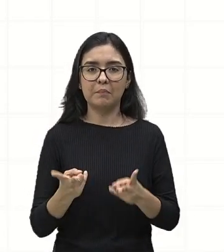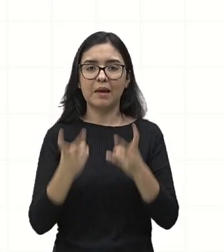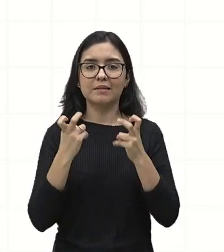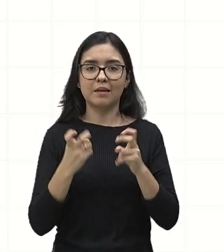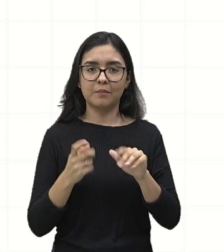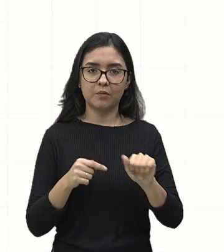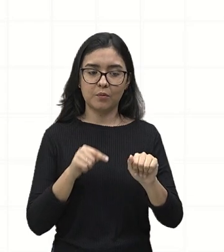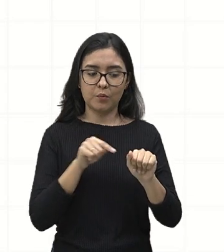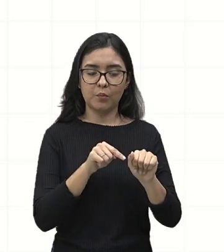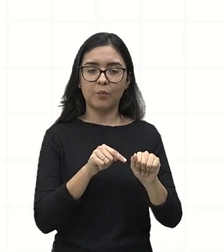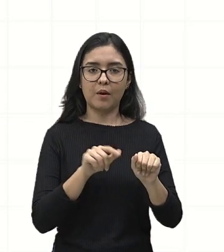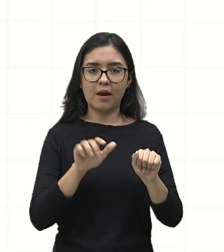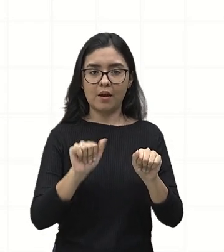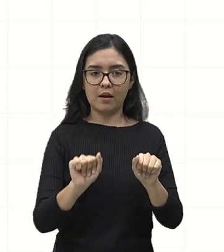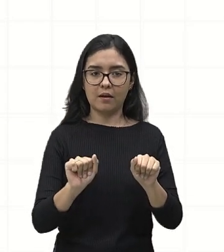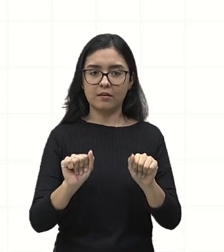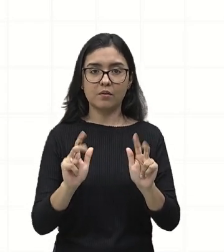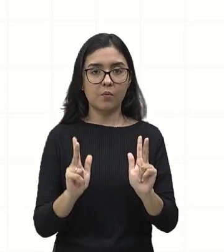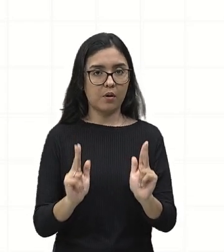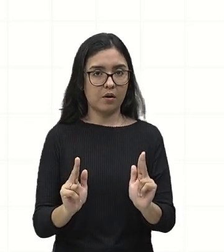né, são iguais.